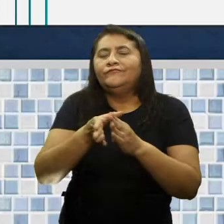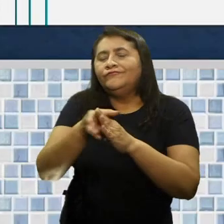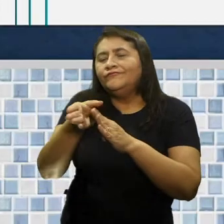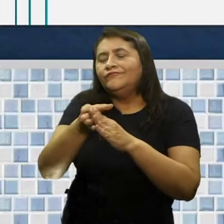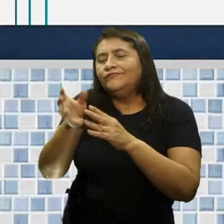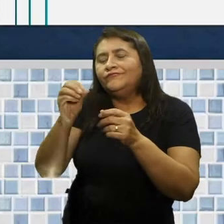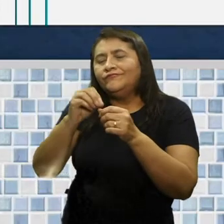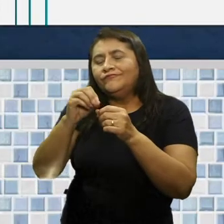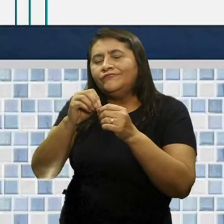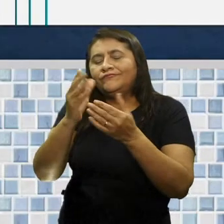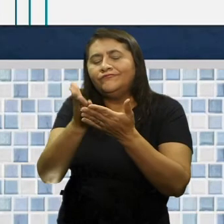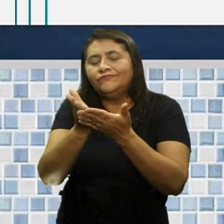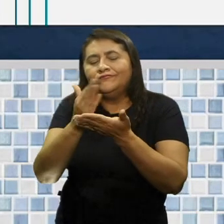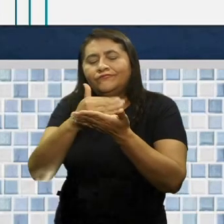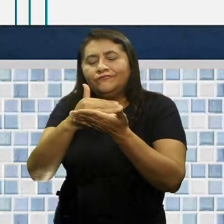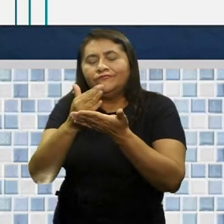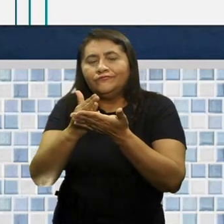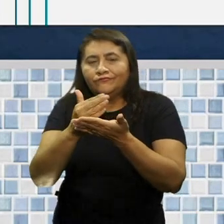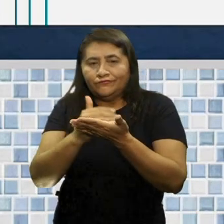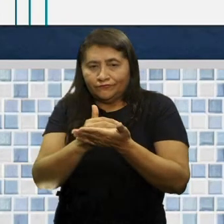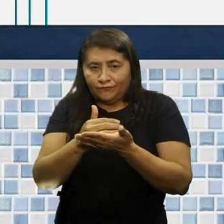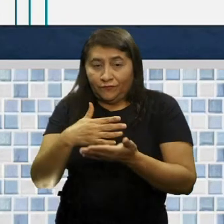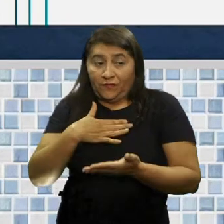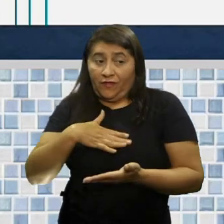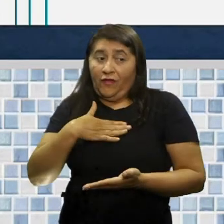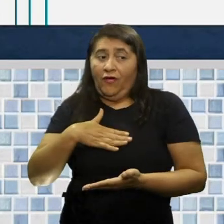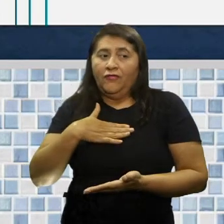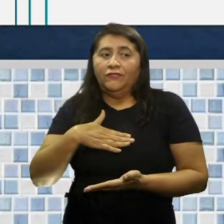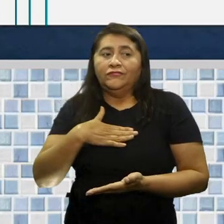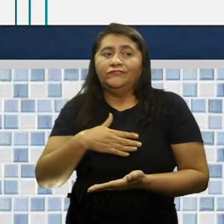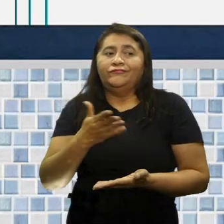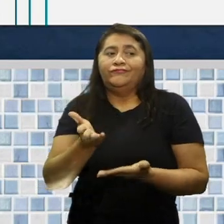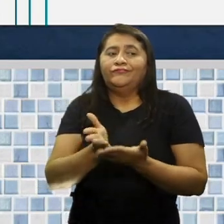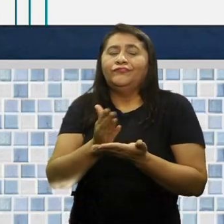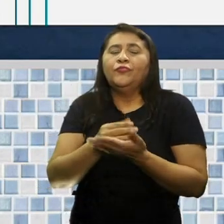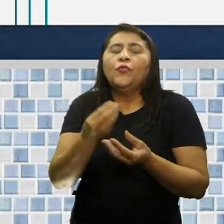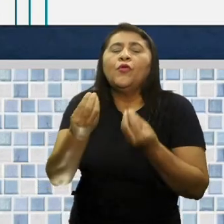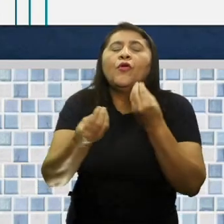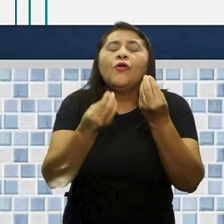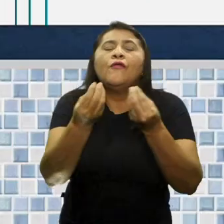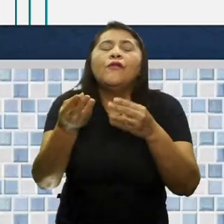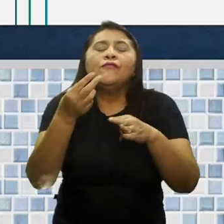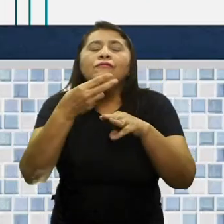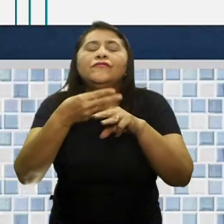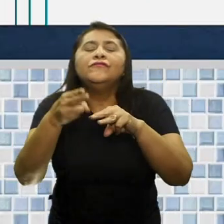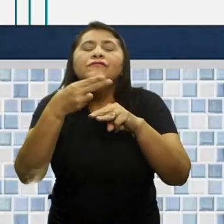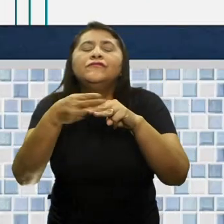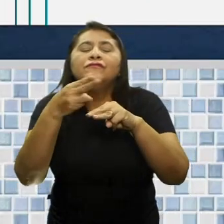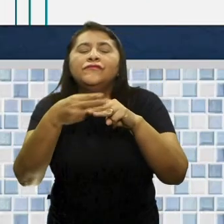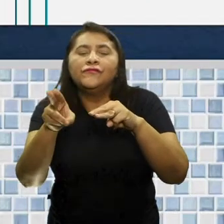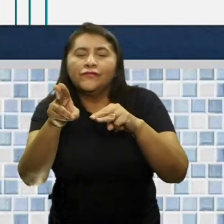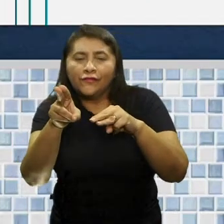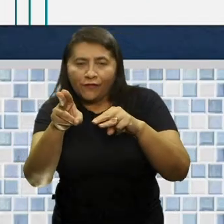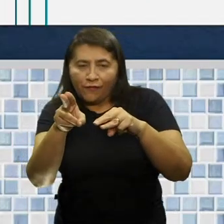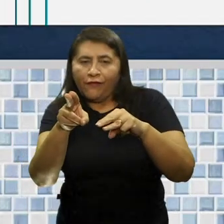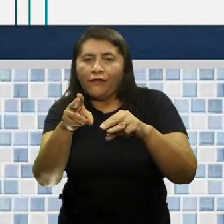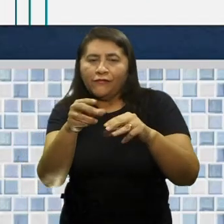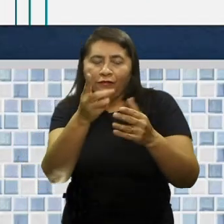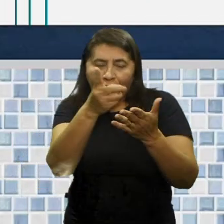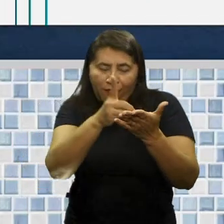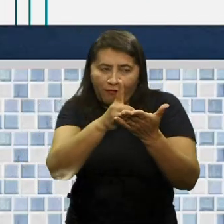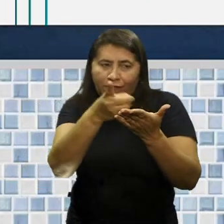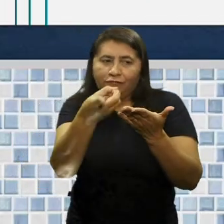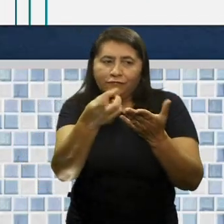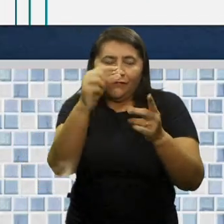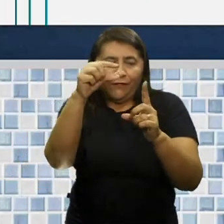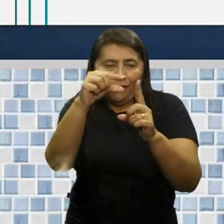receita, né, que você gosta. Vamos dizer, você vai fazer um bolo. Como é que se faz um bolo de chocolate? Então, você vai lá, pega um dicionário, pega